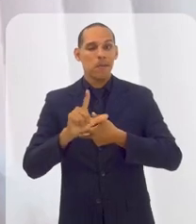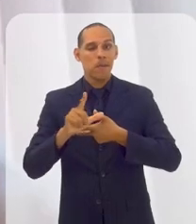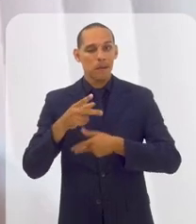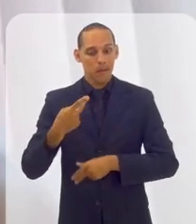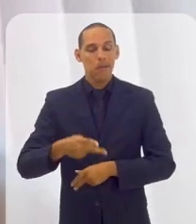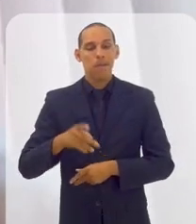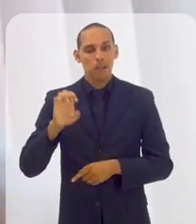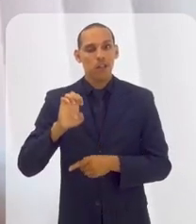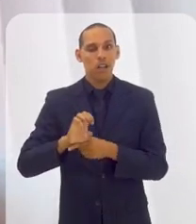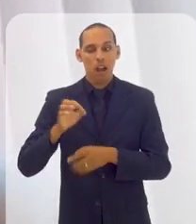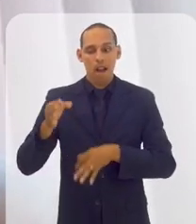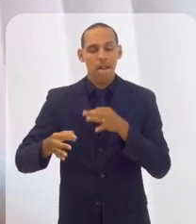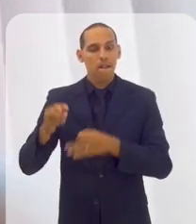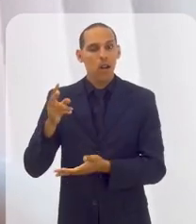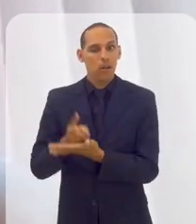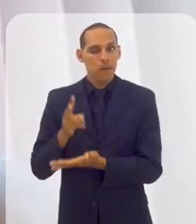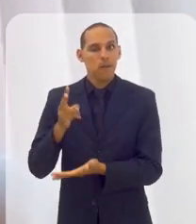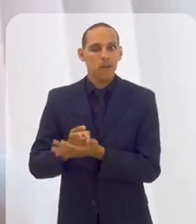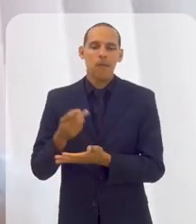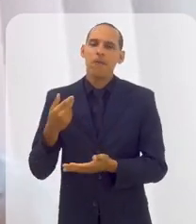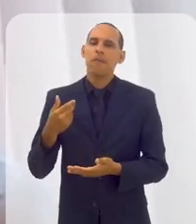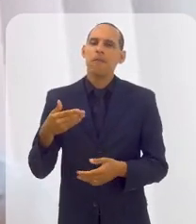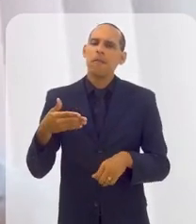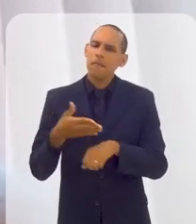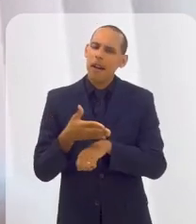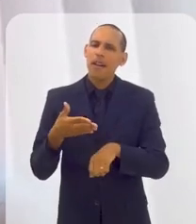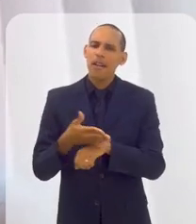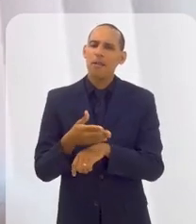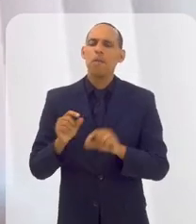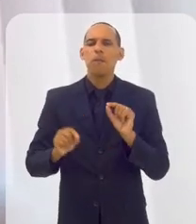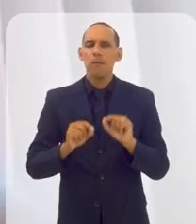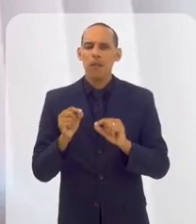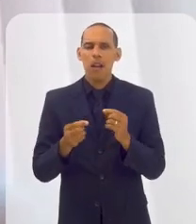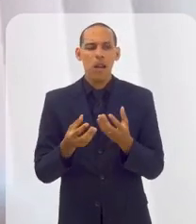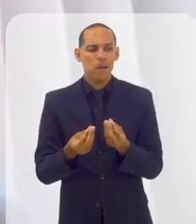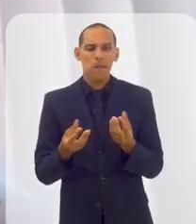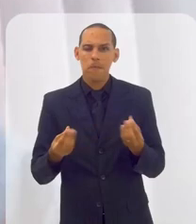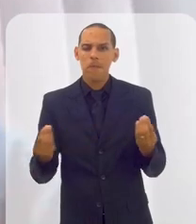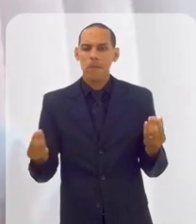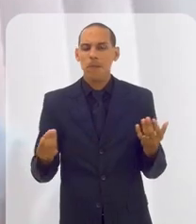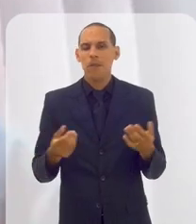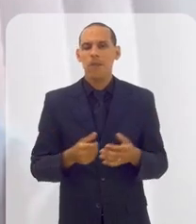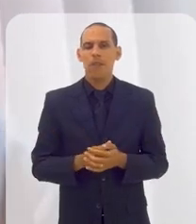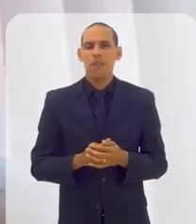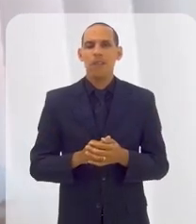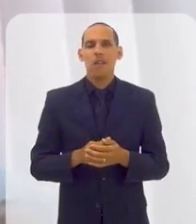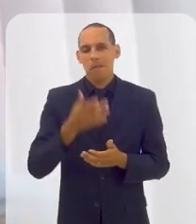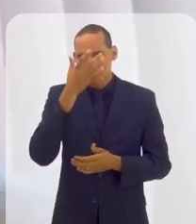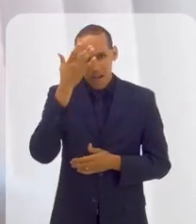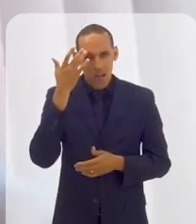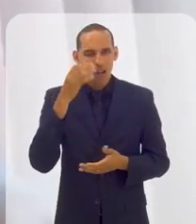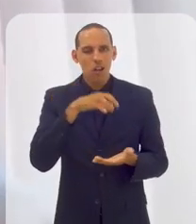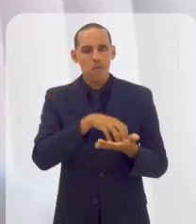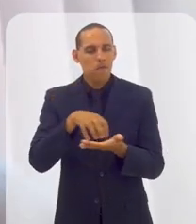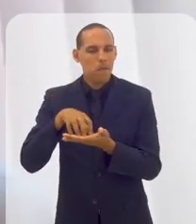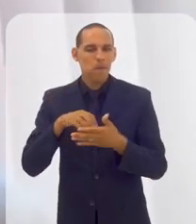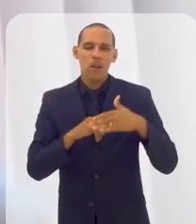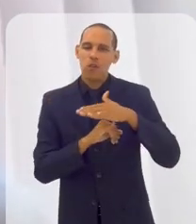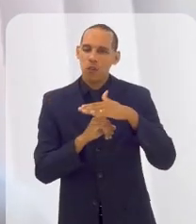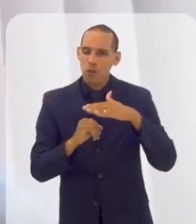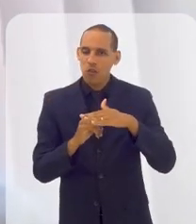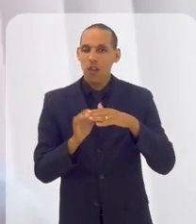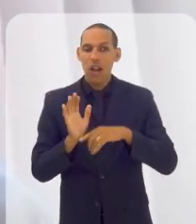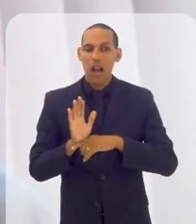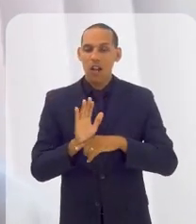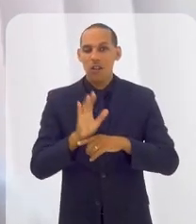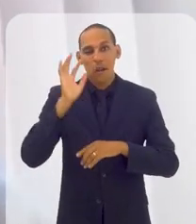Legislativo do Estado manter esse fórum, né, do qual participa uma série de atores da área pública e da sociedade civil